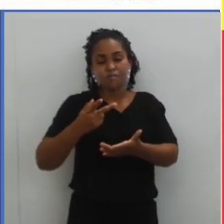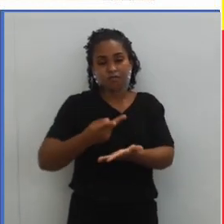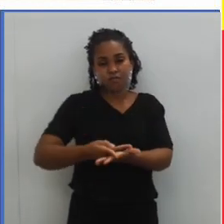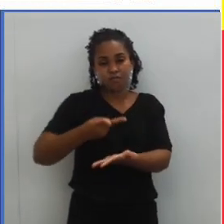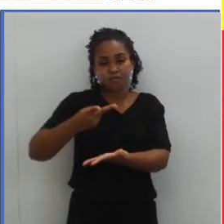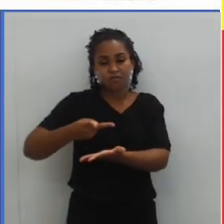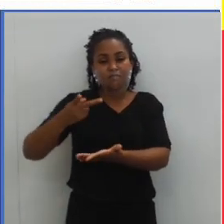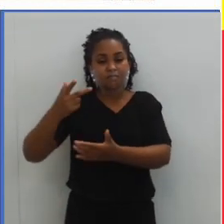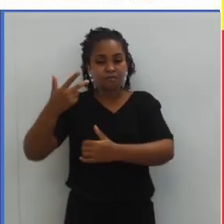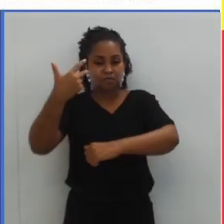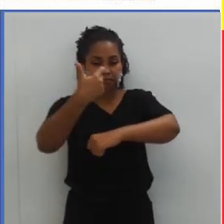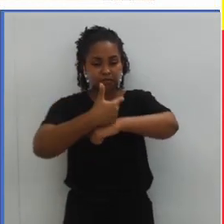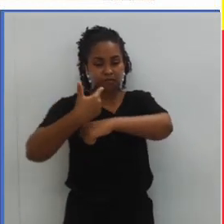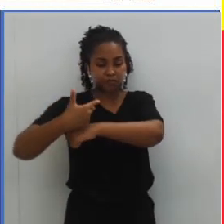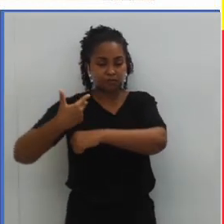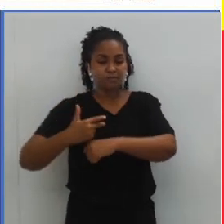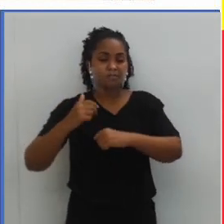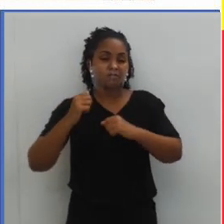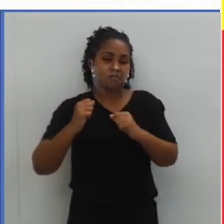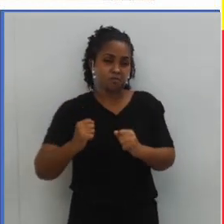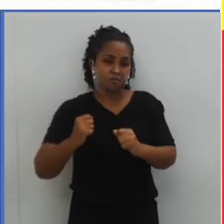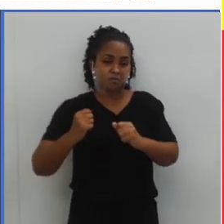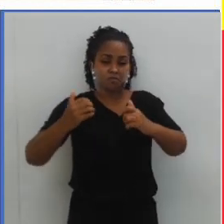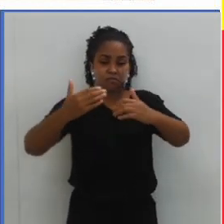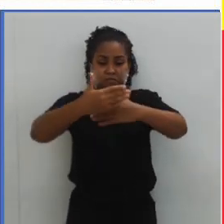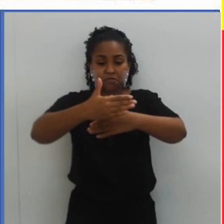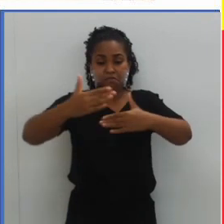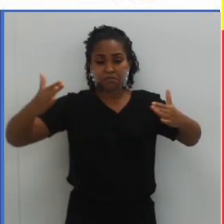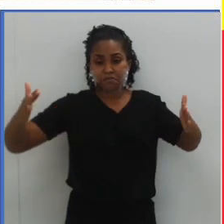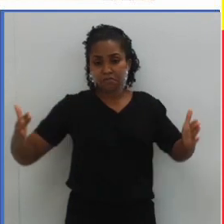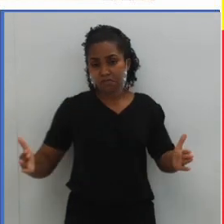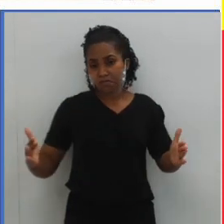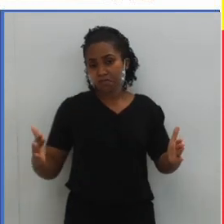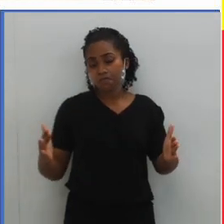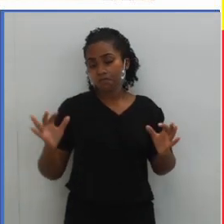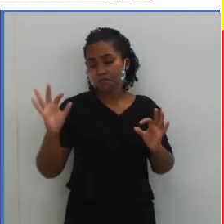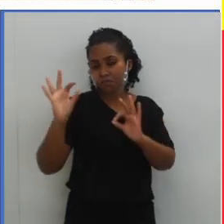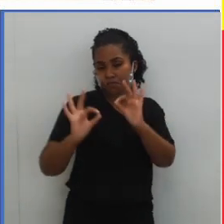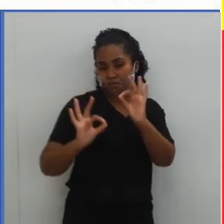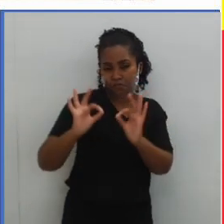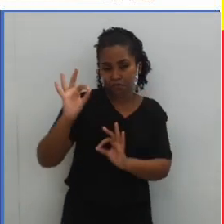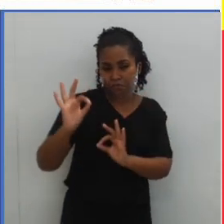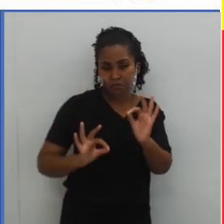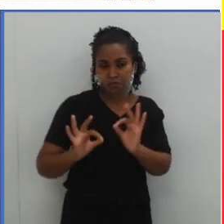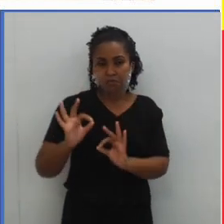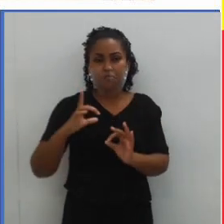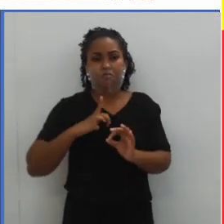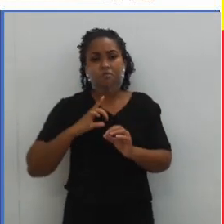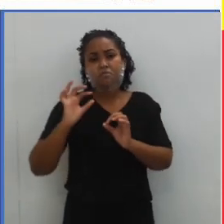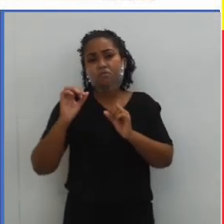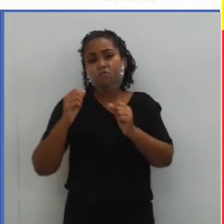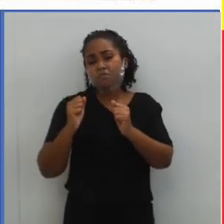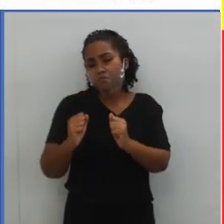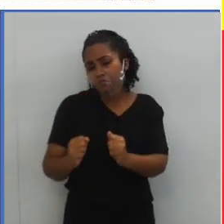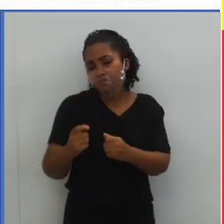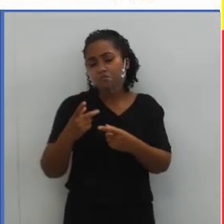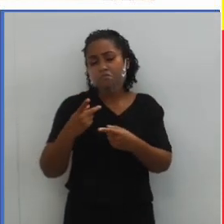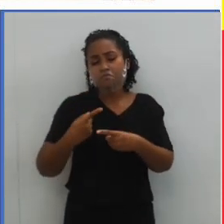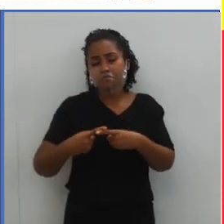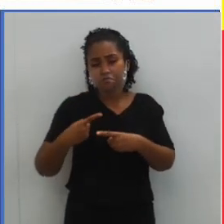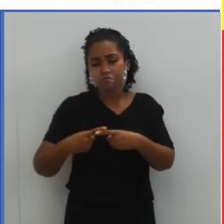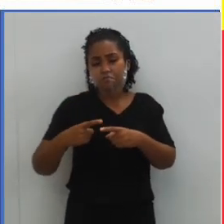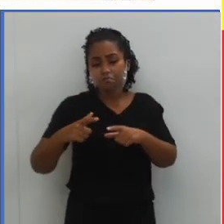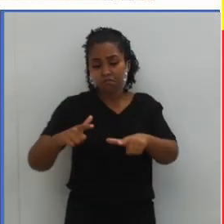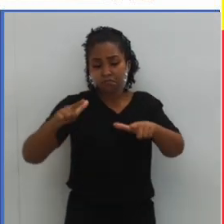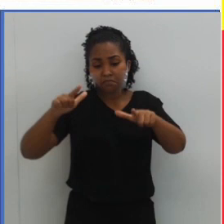dos filmes, né, que pode ser um galpão, com cenários e camarins, né, assim, um galpão, também pode ser um local